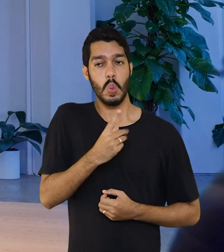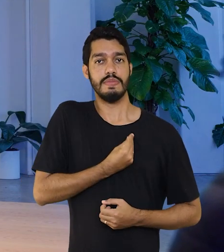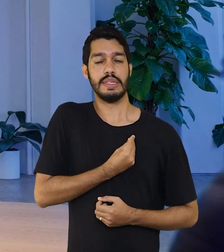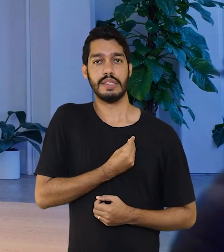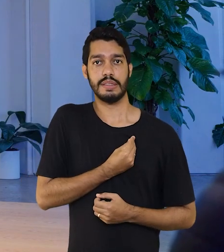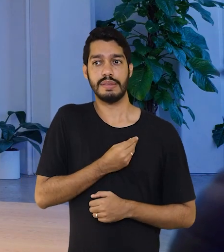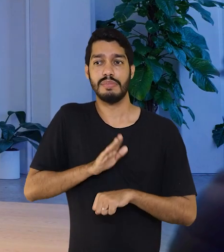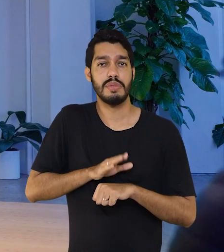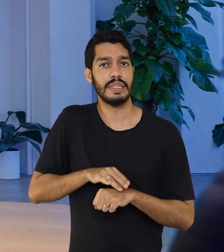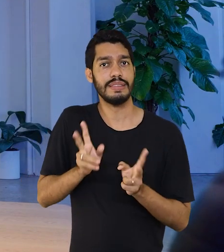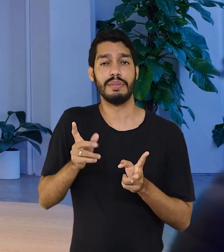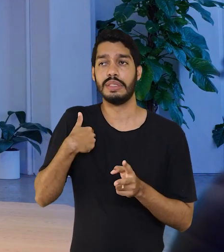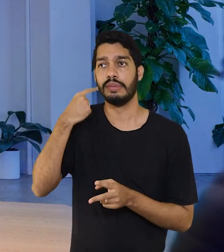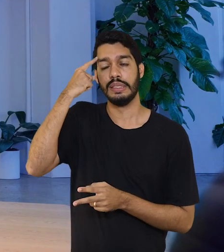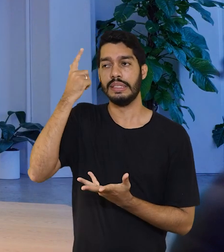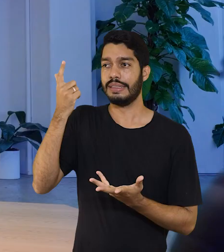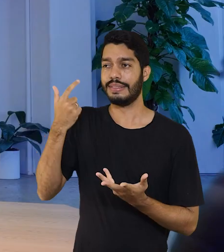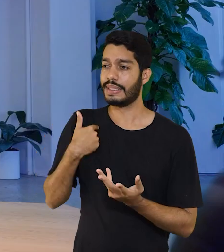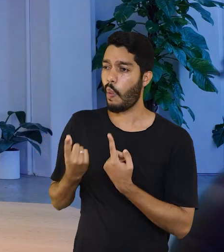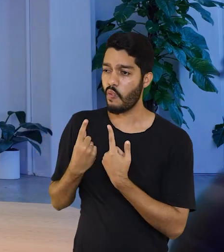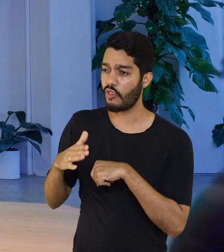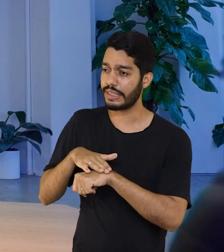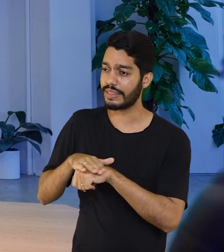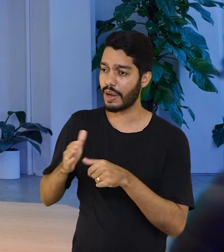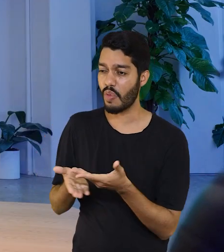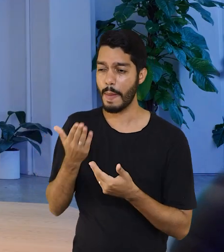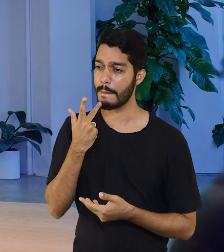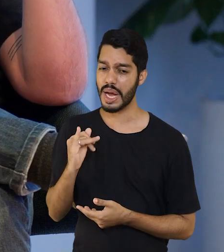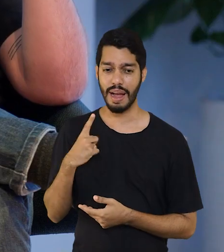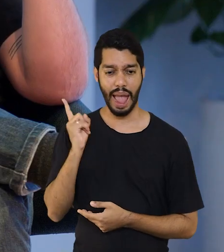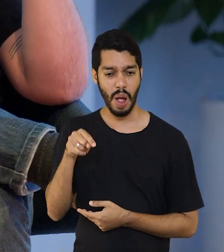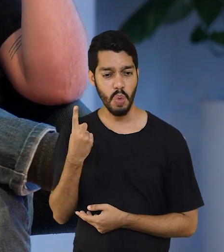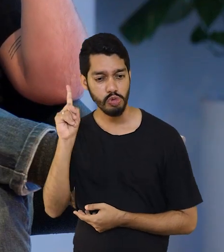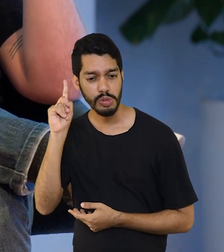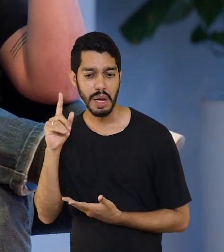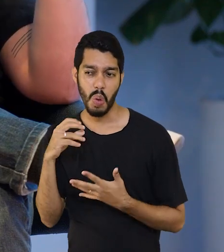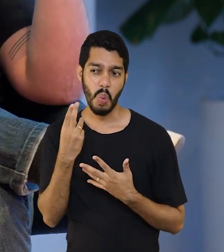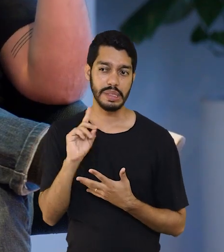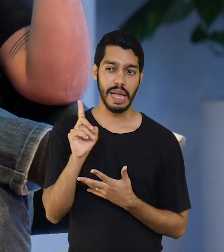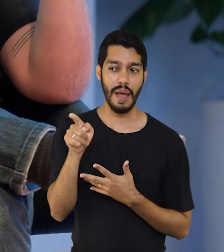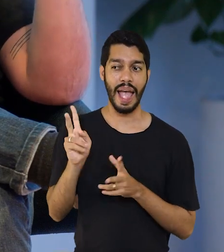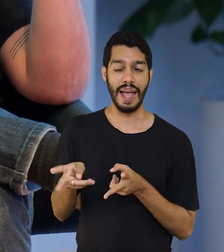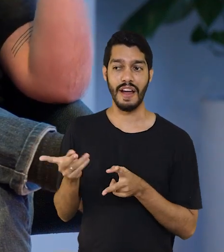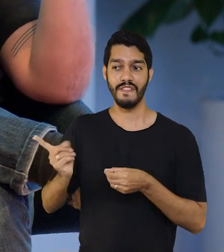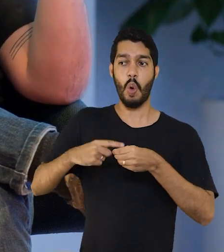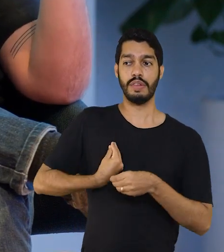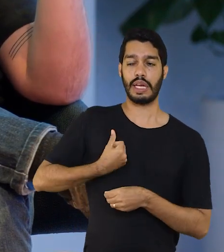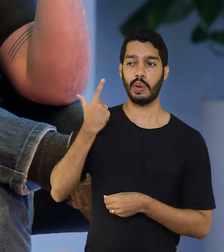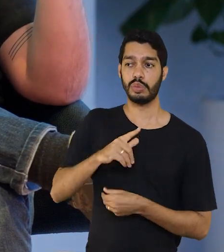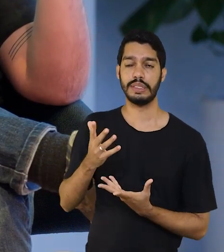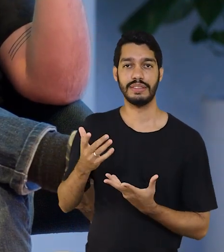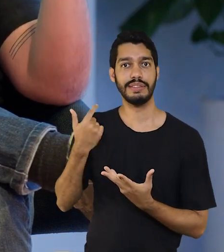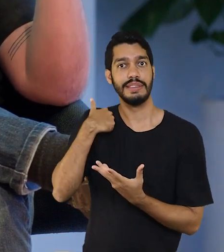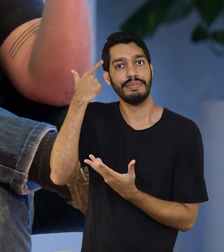E eu tive vários momentos em que eu falei, será que é a última conversa que eu vou ter com meu pai? E numa dessas eu fui ficando melhor